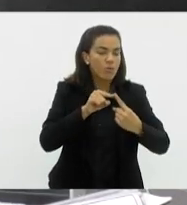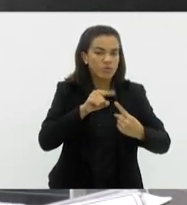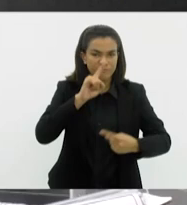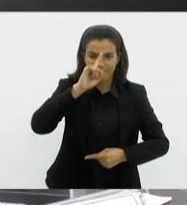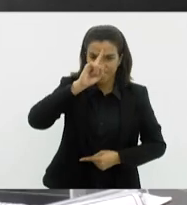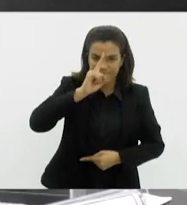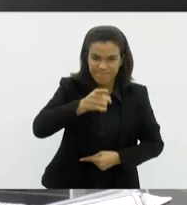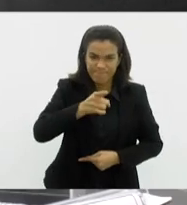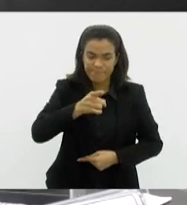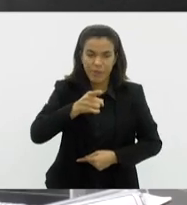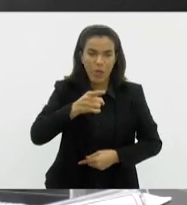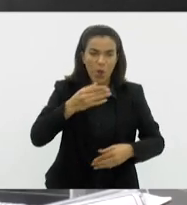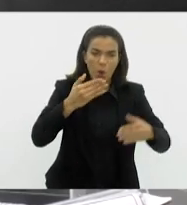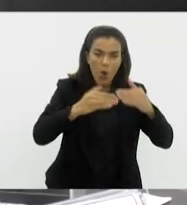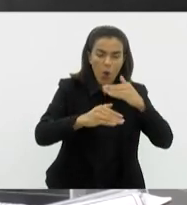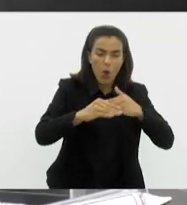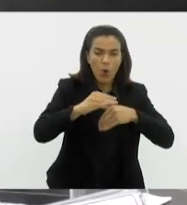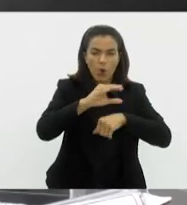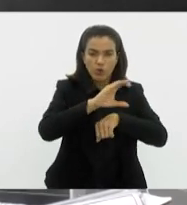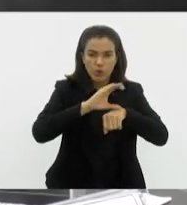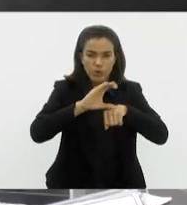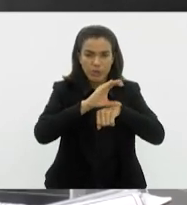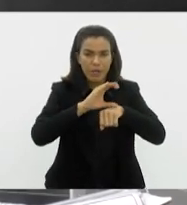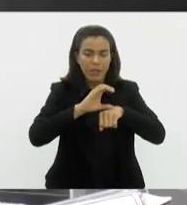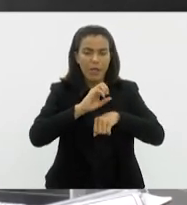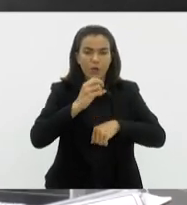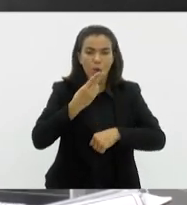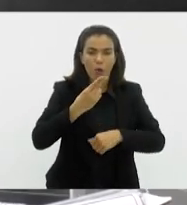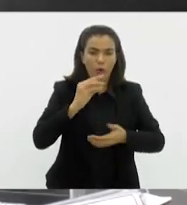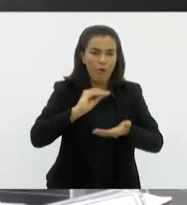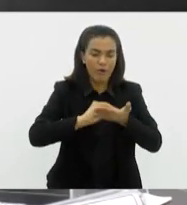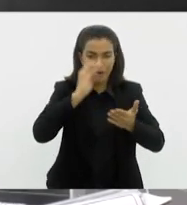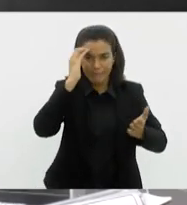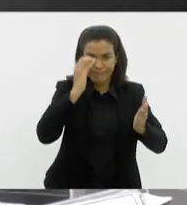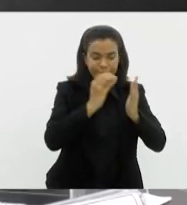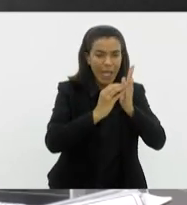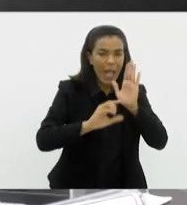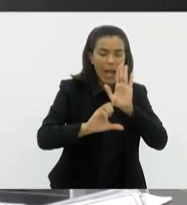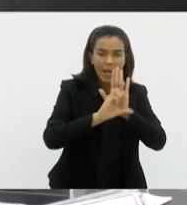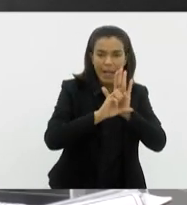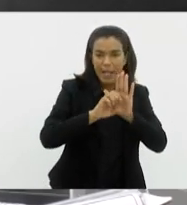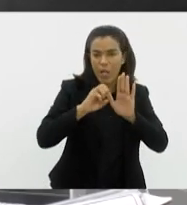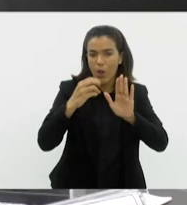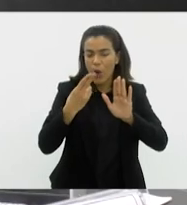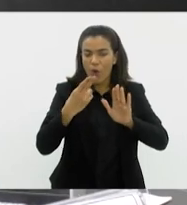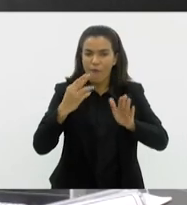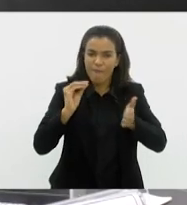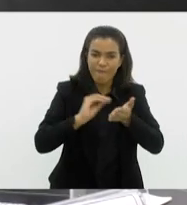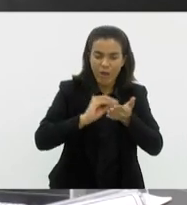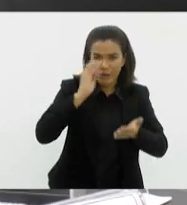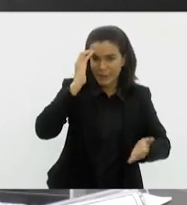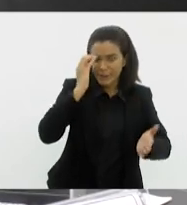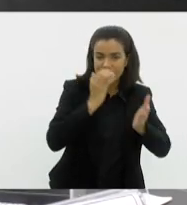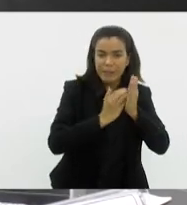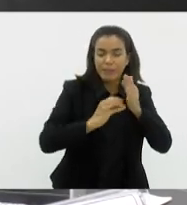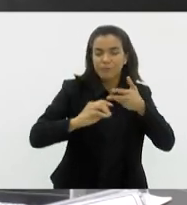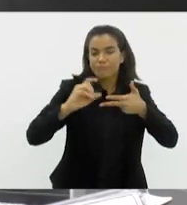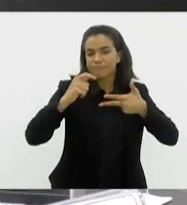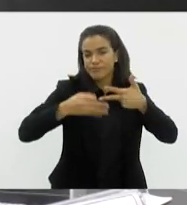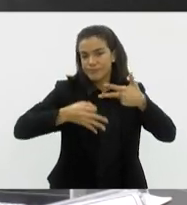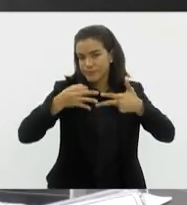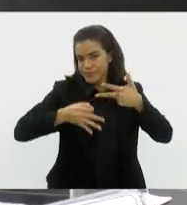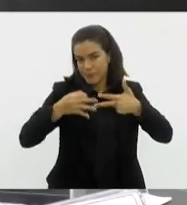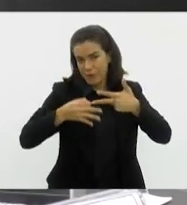decretar inconstitucionalidade ou injuridicidade ou ilegalidade de qualquer proposição em âmbito municipal,